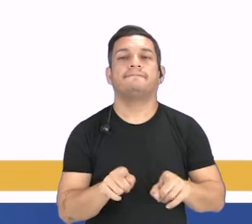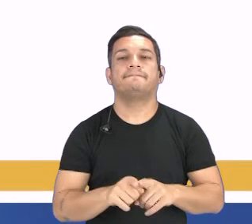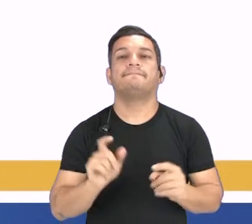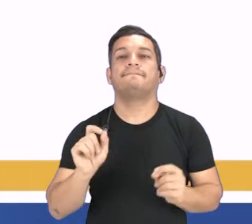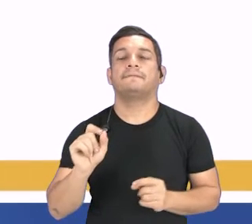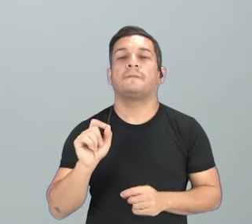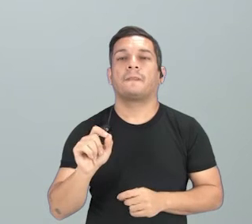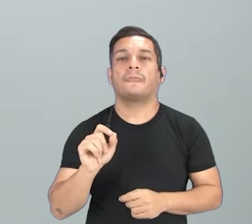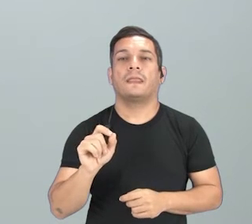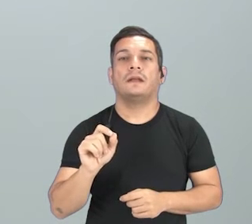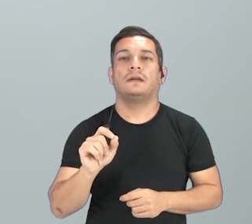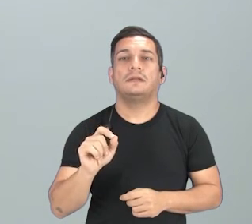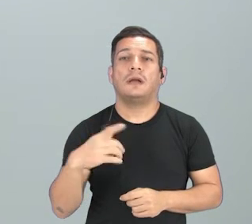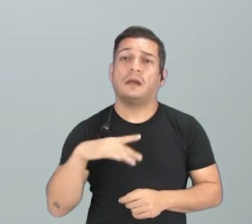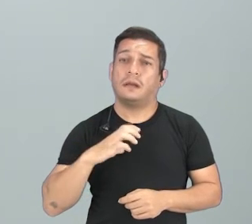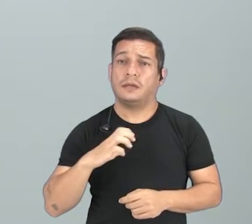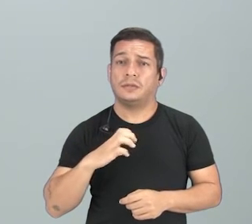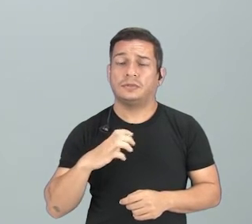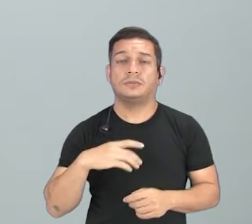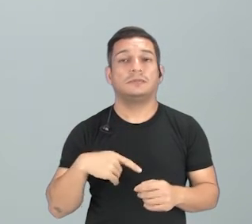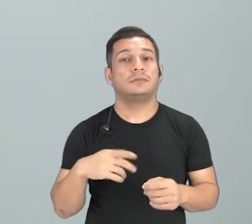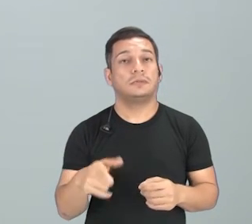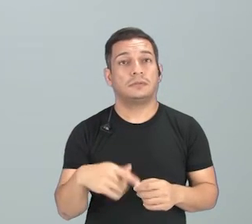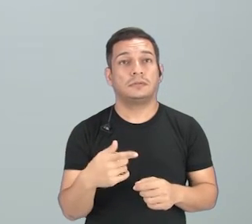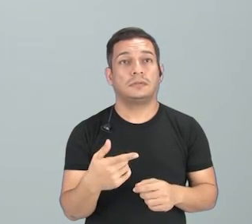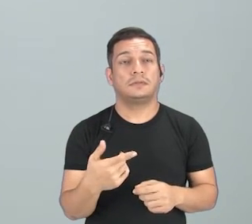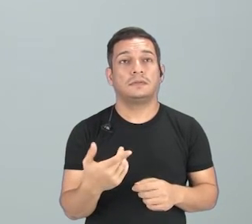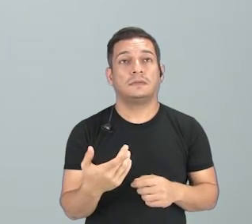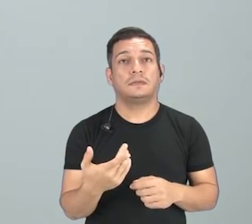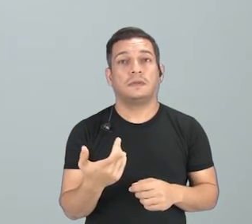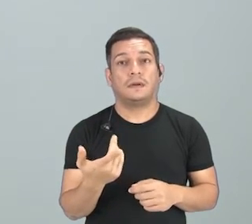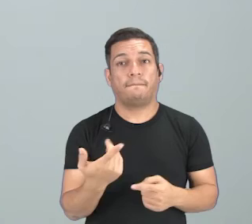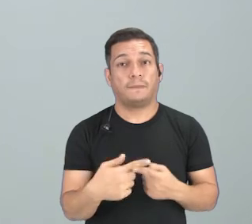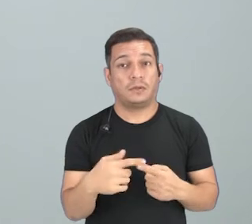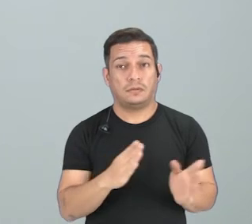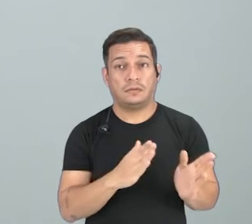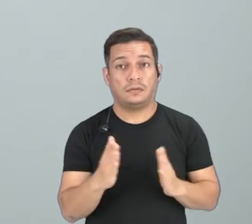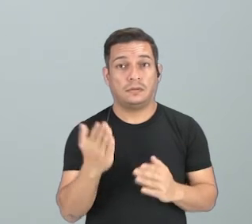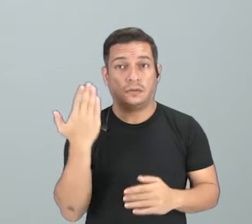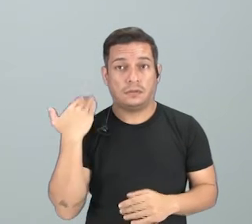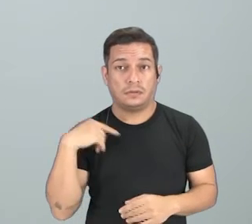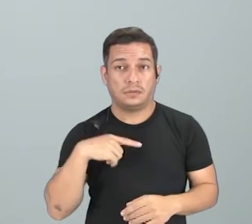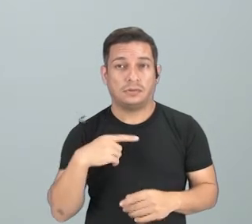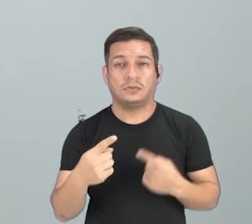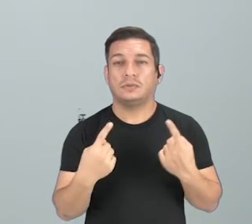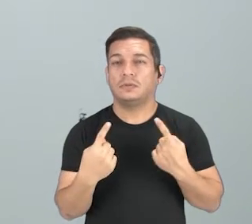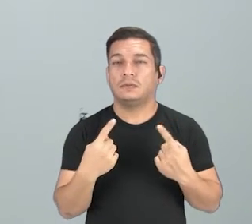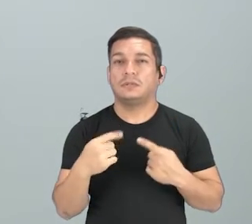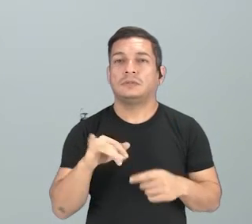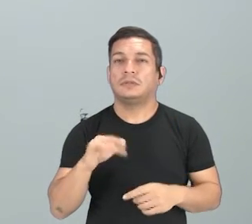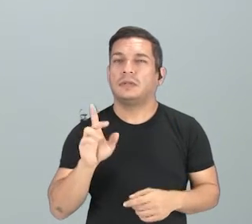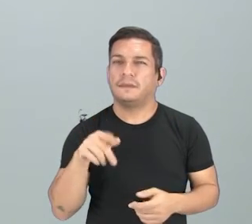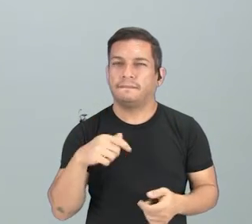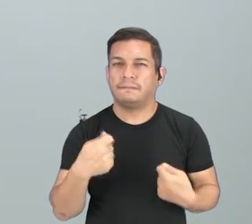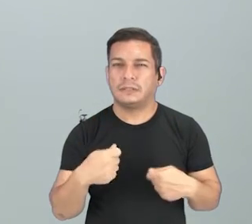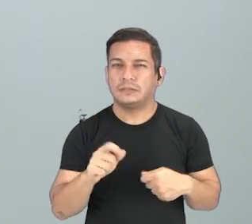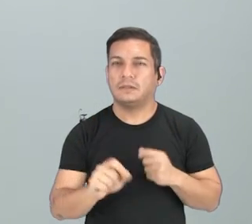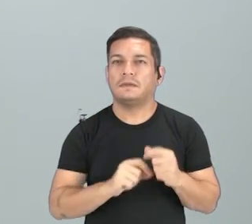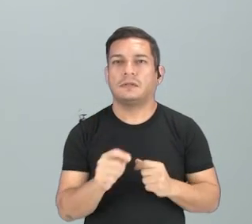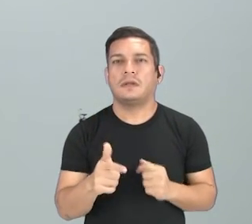uma questão realmente ética a esse respeito, porque nessa época já existiu o debate se realmente era